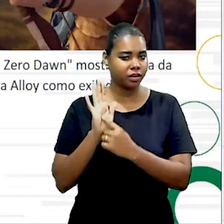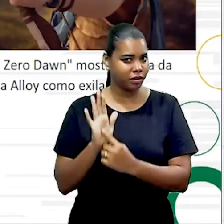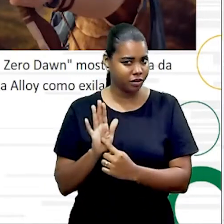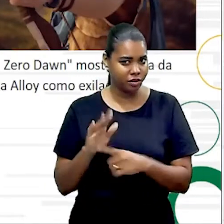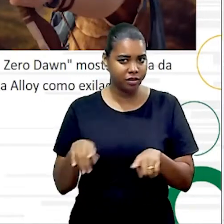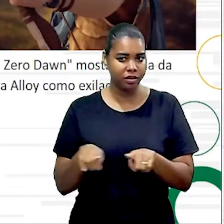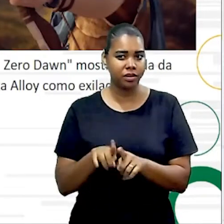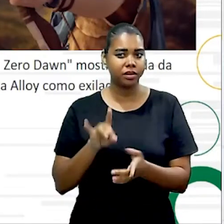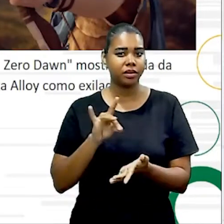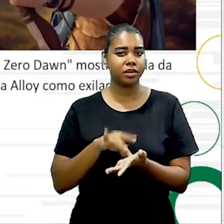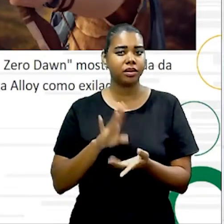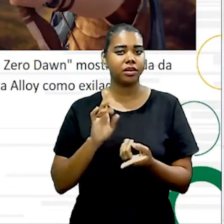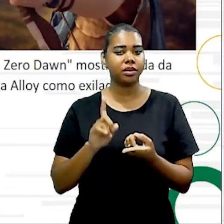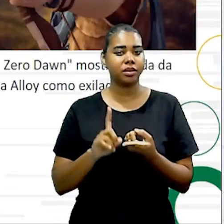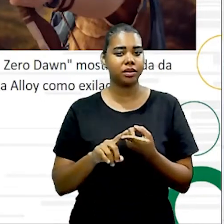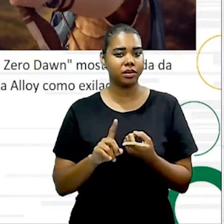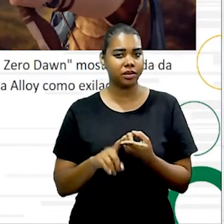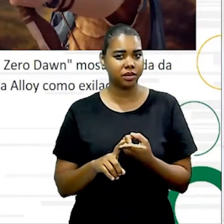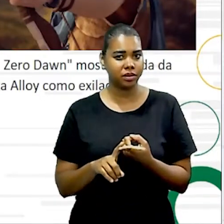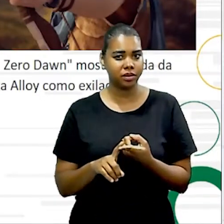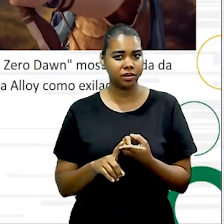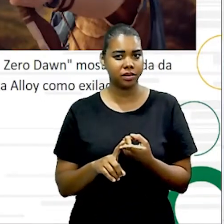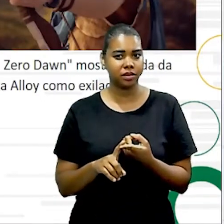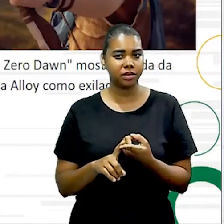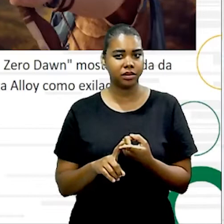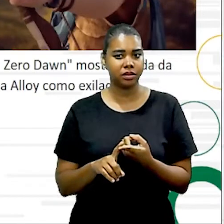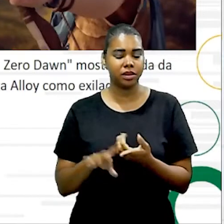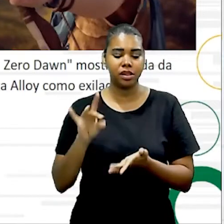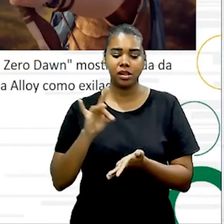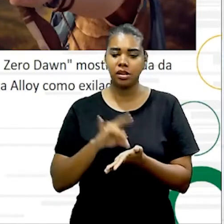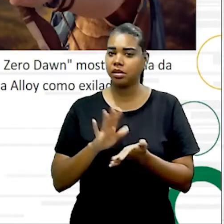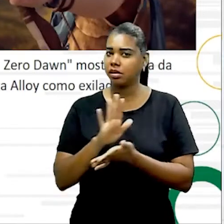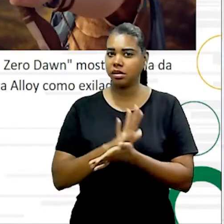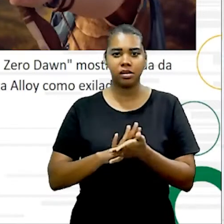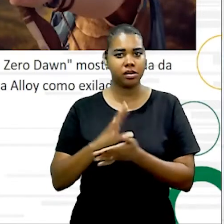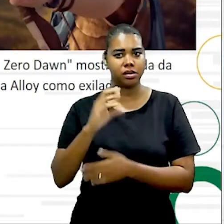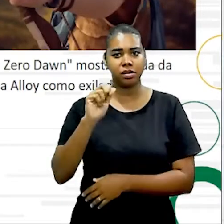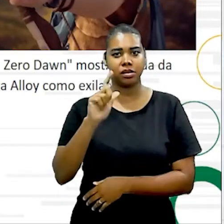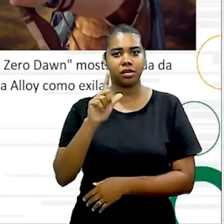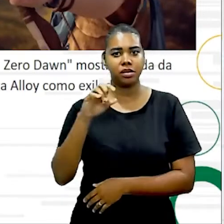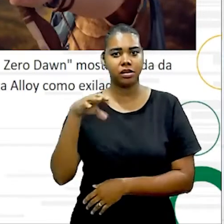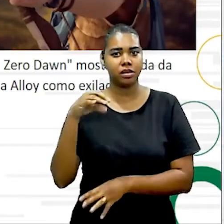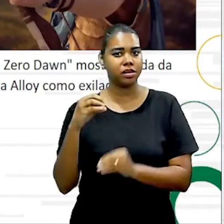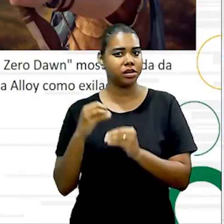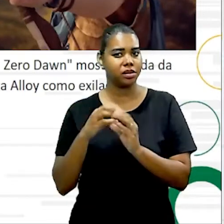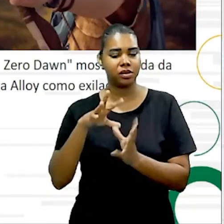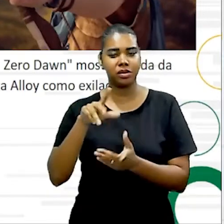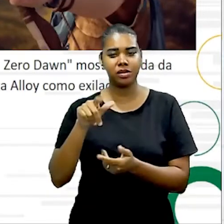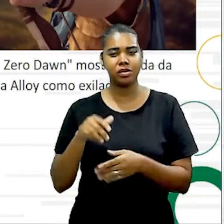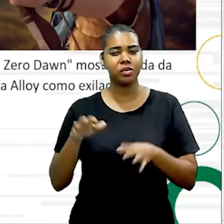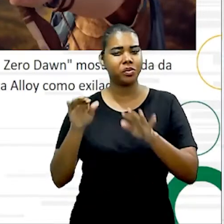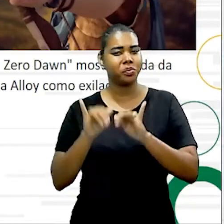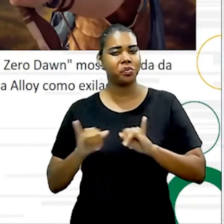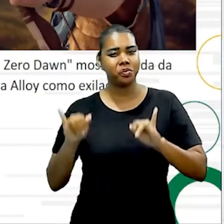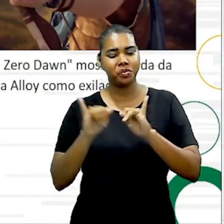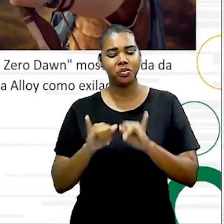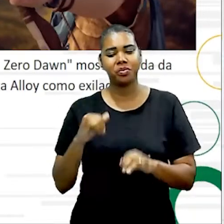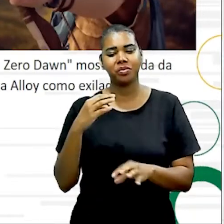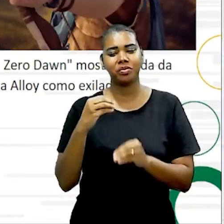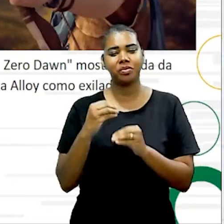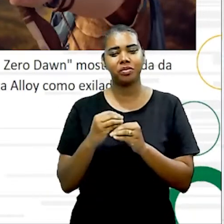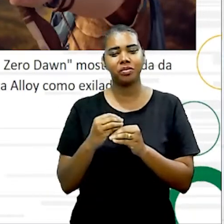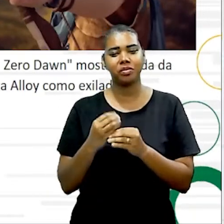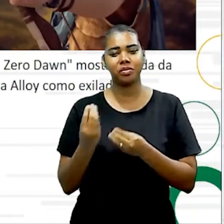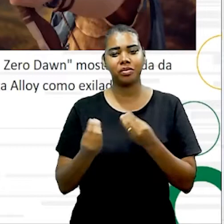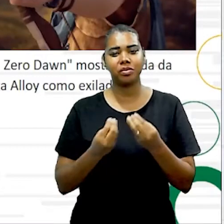você está indo ser executado, não é nada calmo, mas é o mundo comum, como o mundo daquele personagem